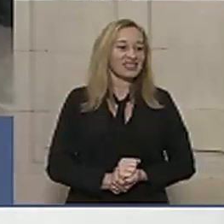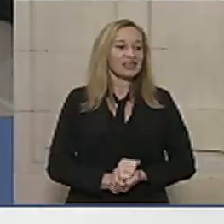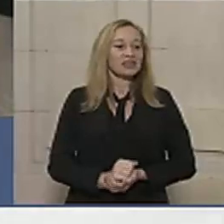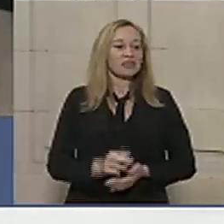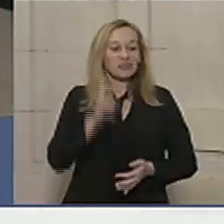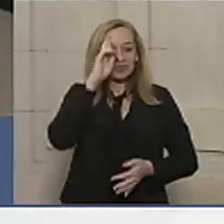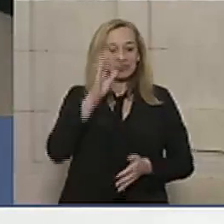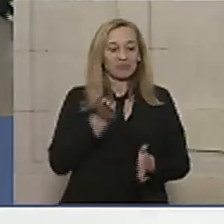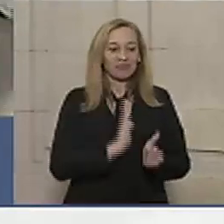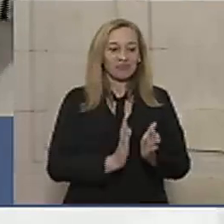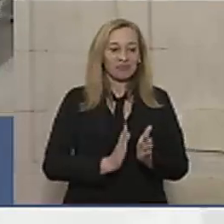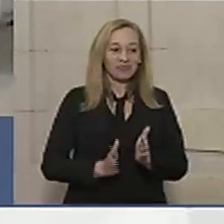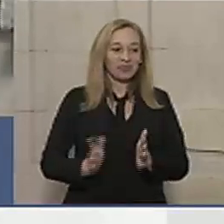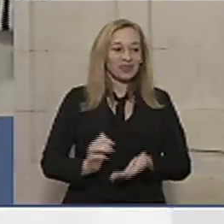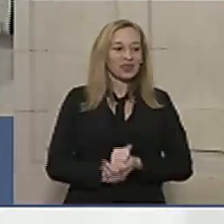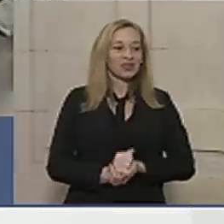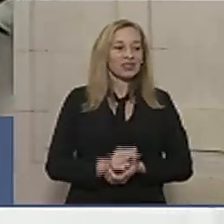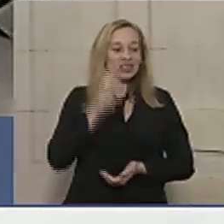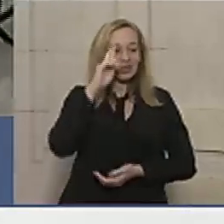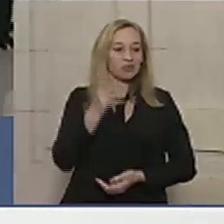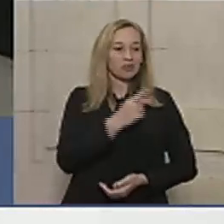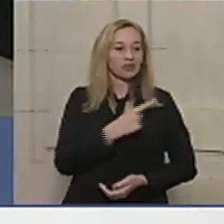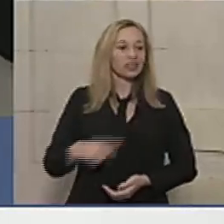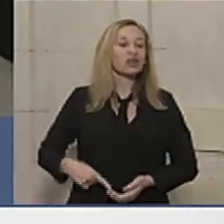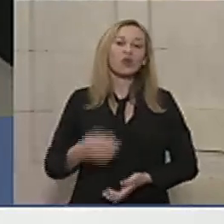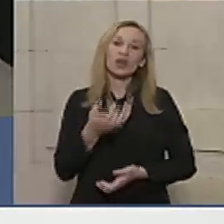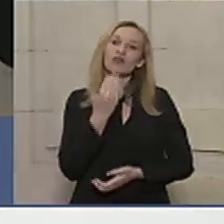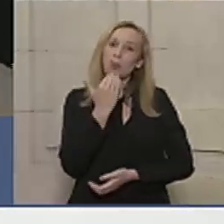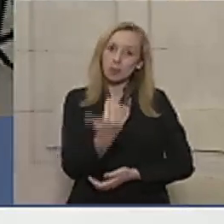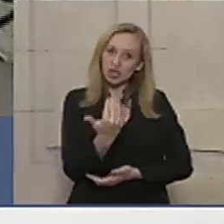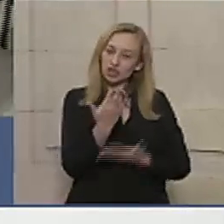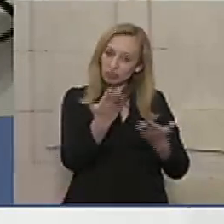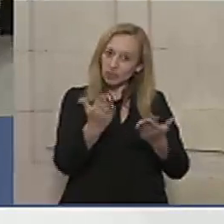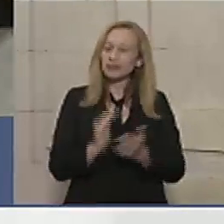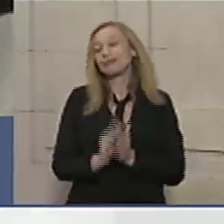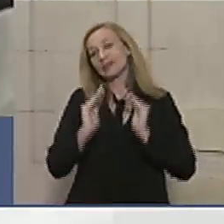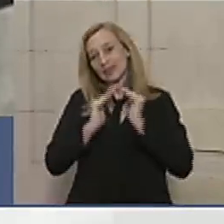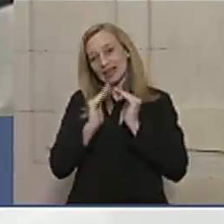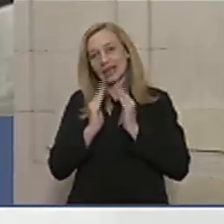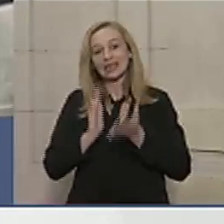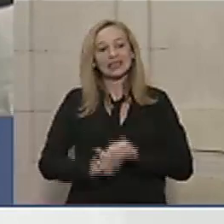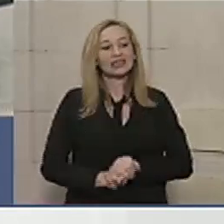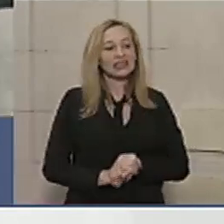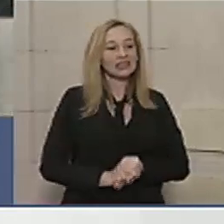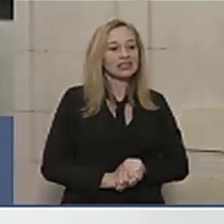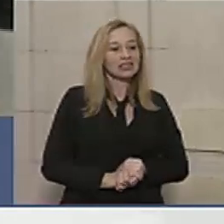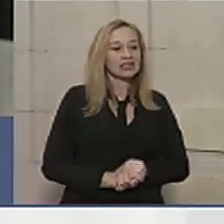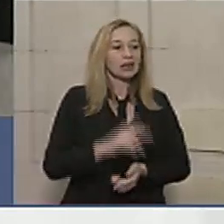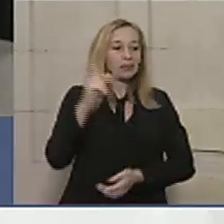Senhor presidente, eu quero fazer um apelo ao senhor, a essa casa, a